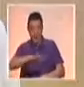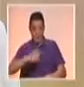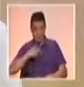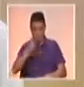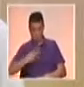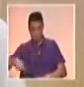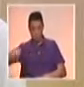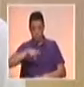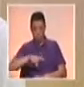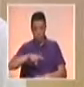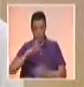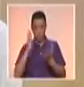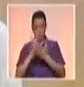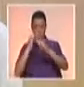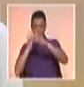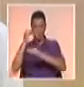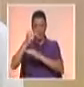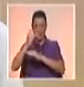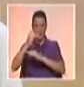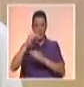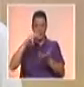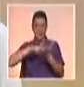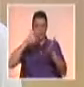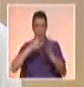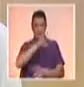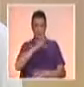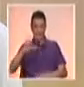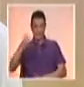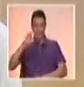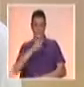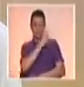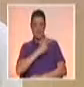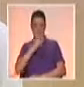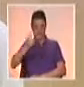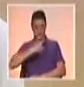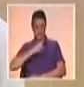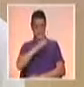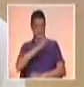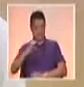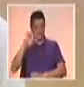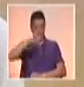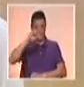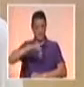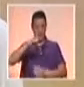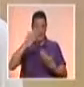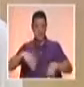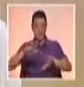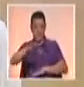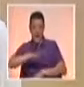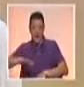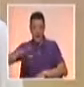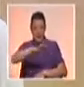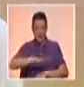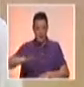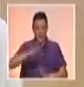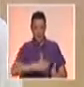nós intervimos, a Escola Superior de Biotecnologia da Universidade Católica, claro que é na área da ciência, e é na área que toca